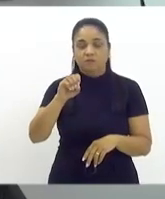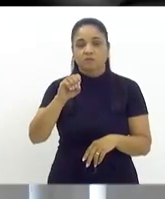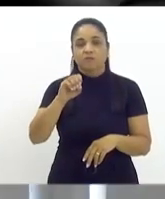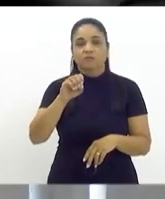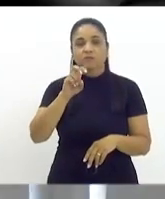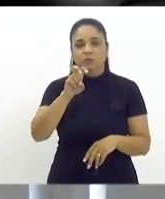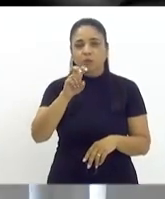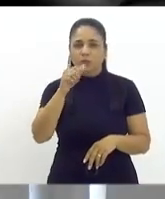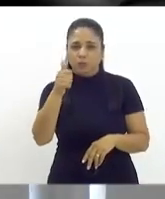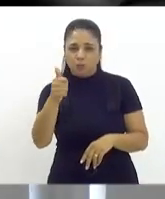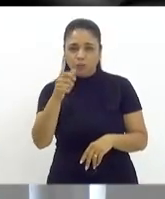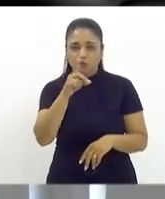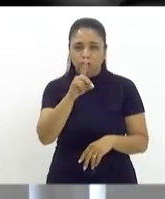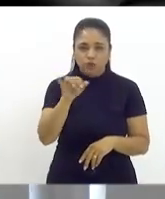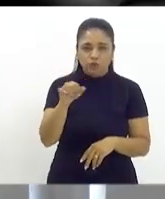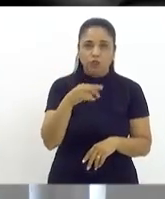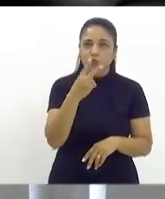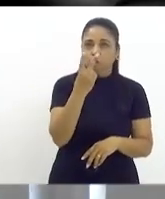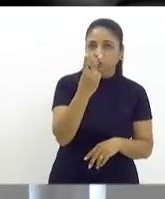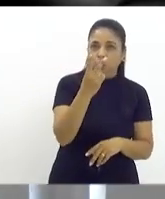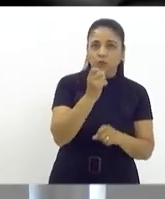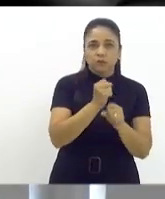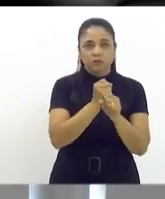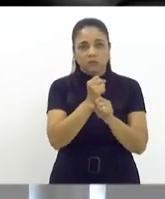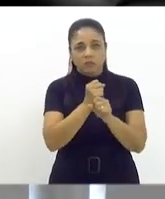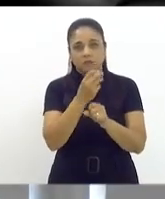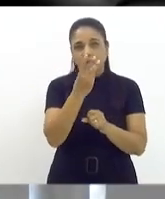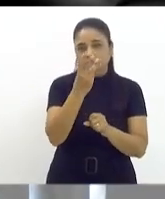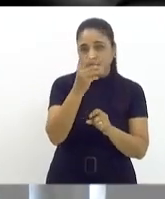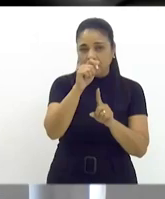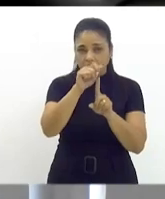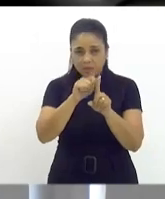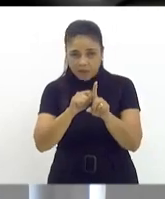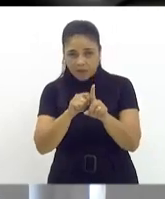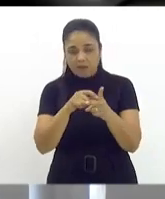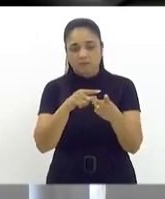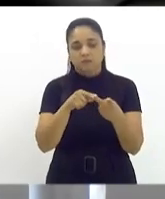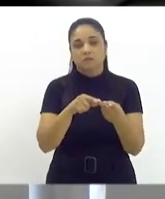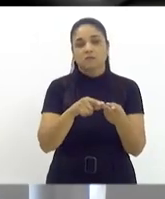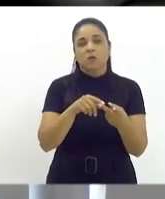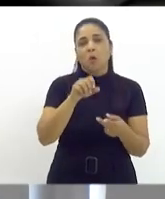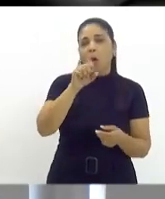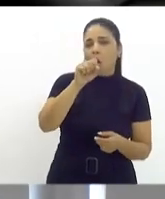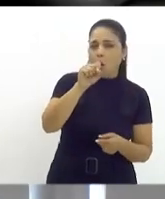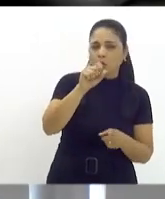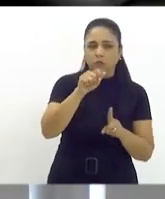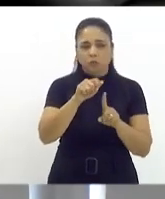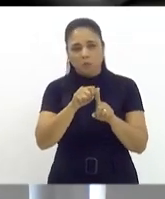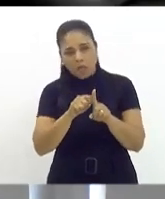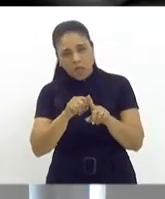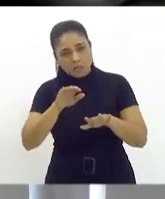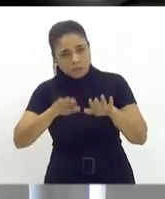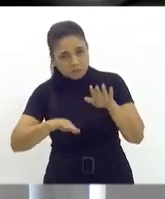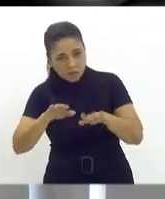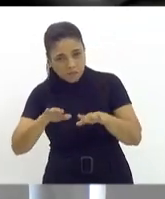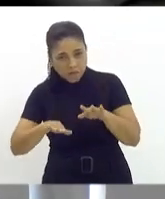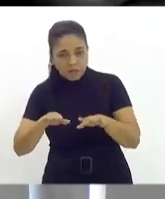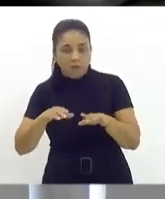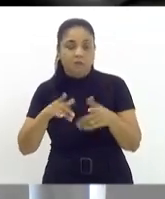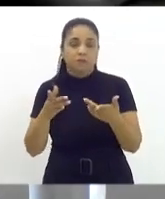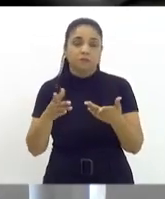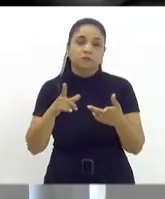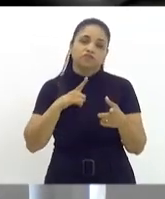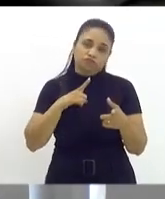vai dar aproximadamente dois anos e três meses cerca de oito meses também né temos tempo menor